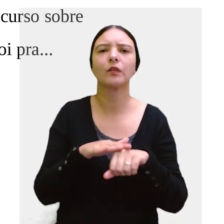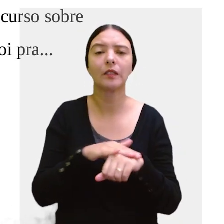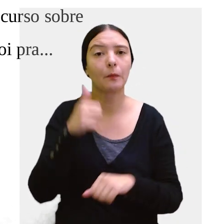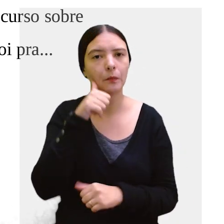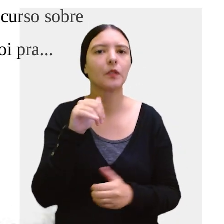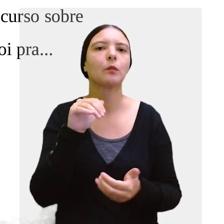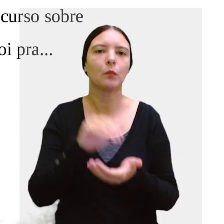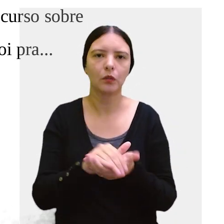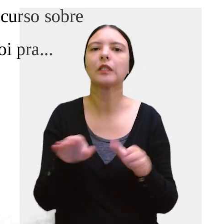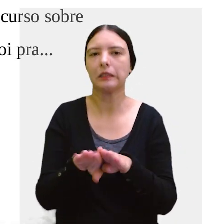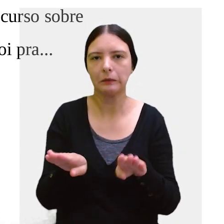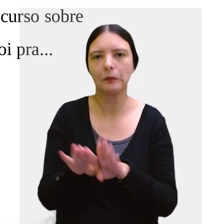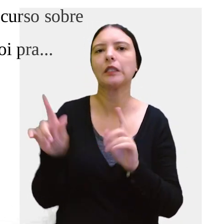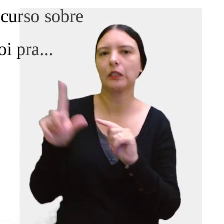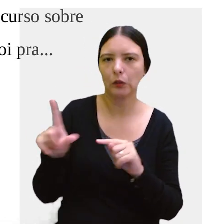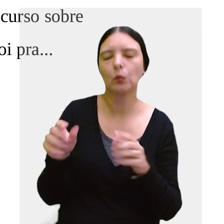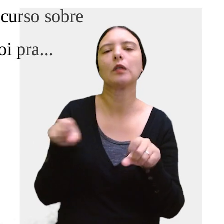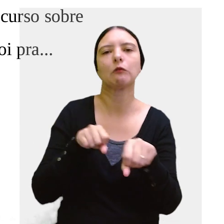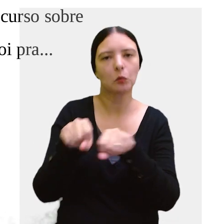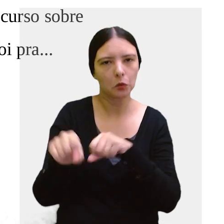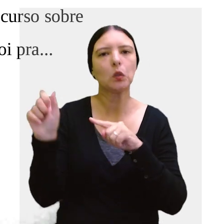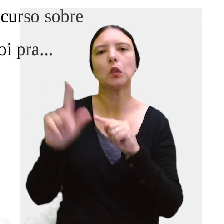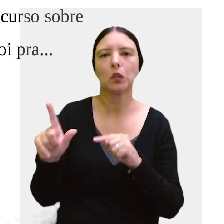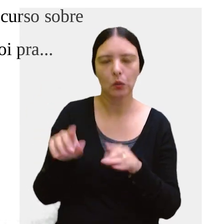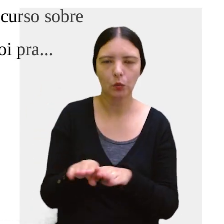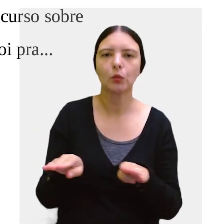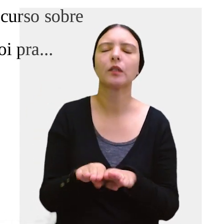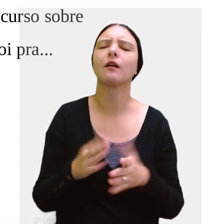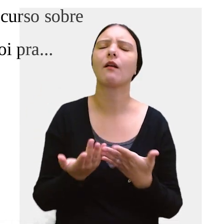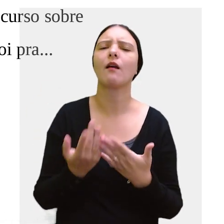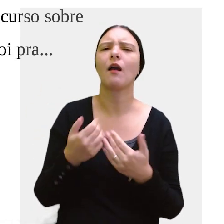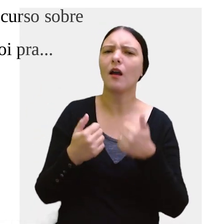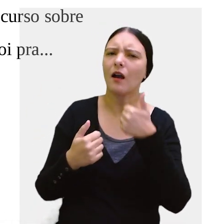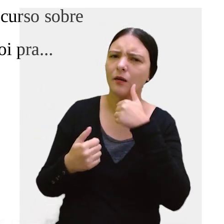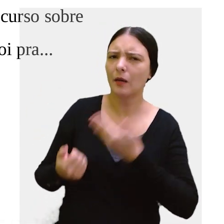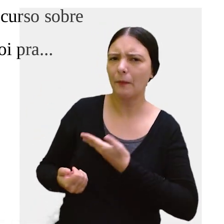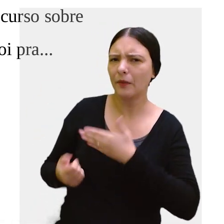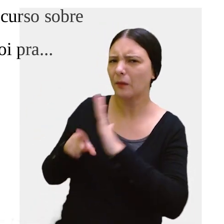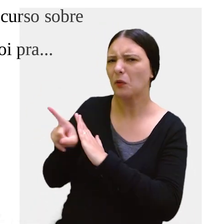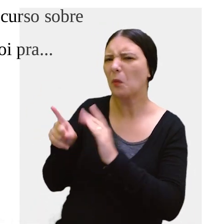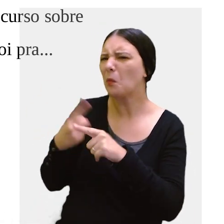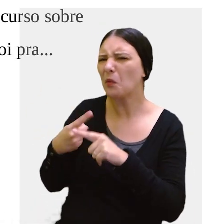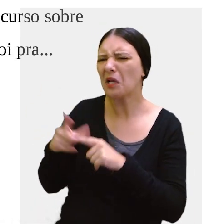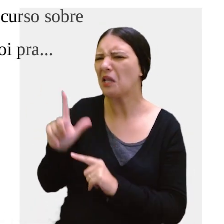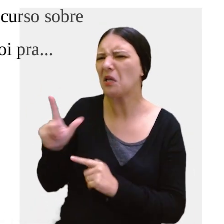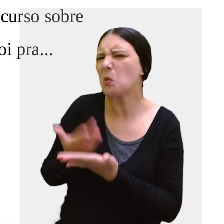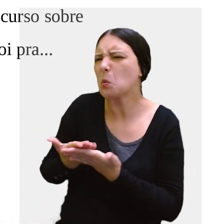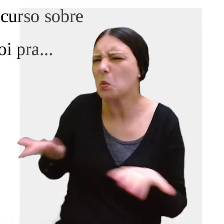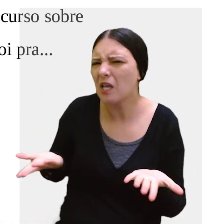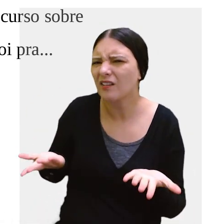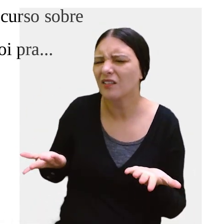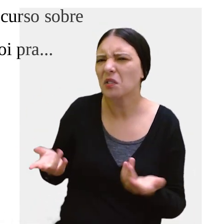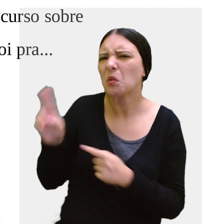esposa também estuda literatura, também tem formação em literatura. E a pergunta que a pessoa fazia era, mas por que estudar literatura? Qual